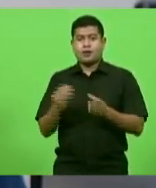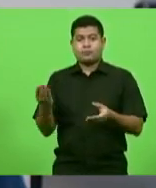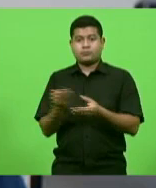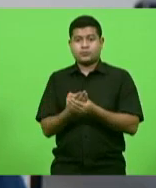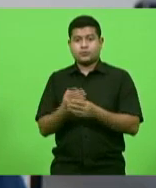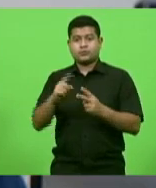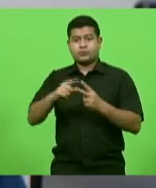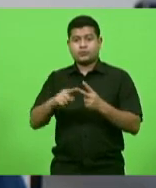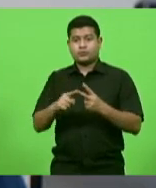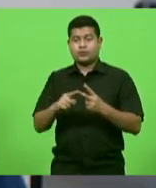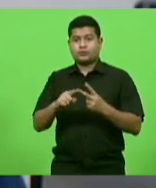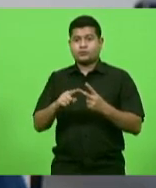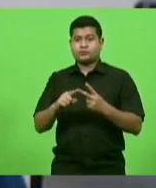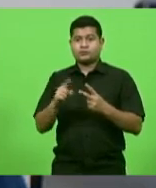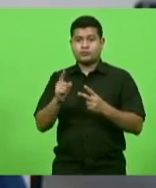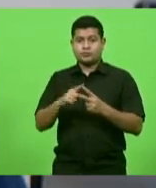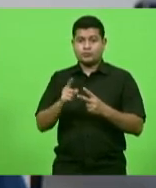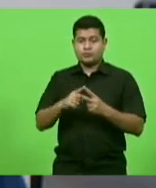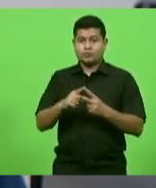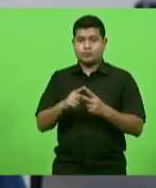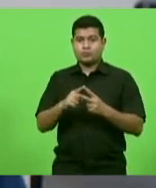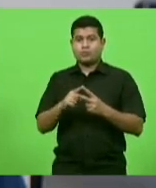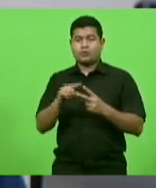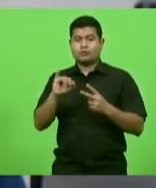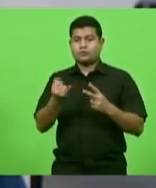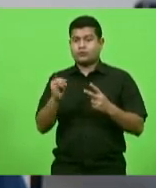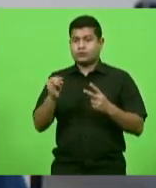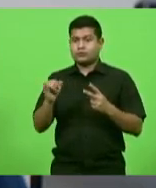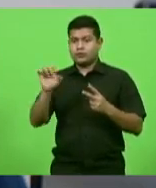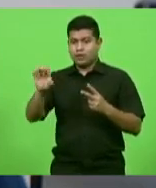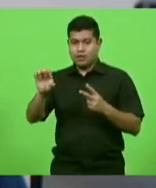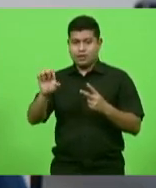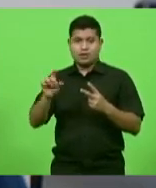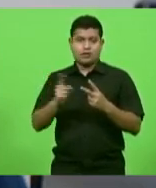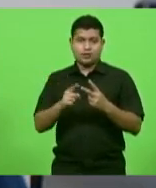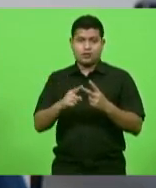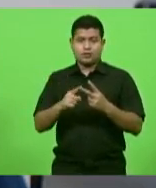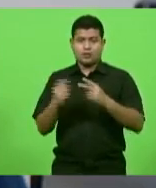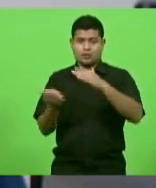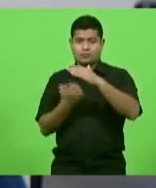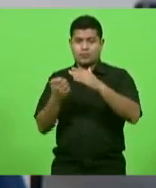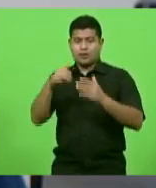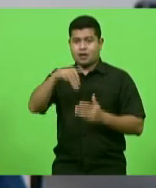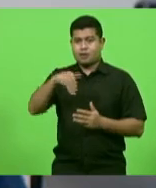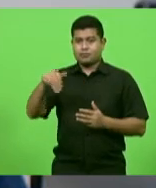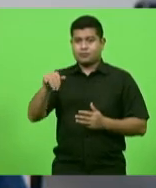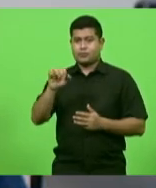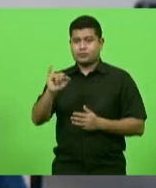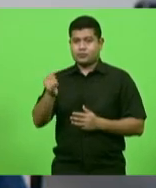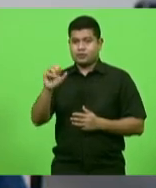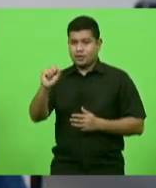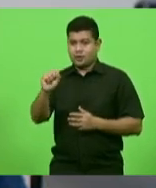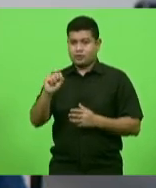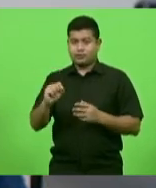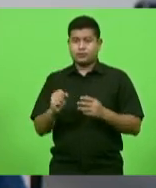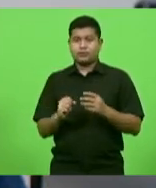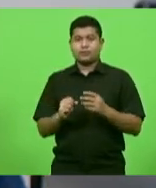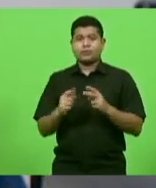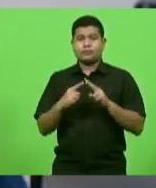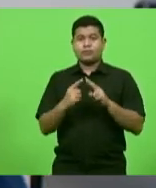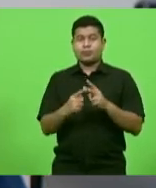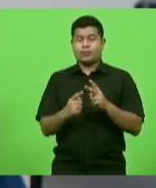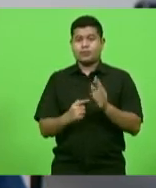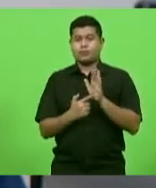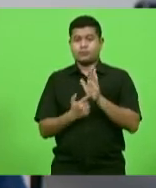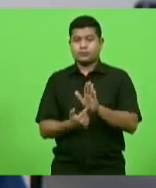dois orçamentos o fornecido pela empresa JJ aí e outro pela empresa MM JS trazendo propostas